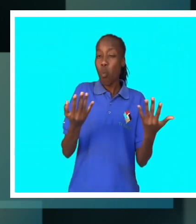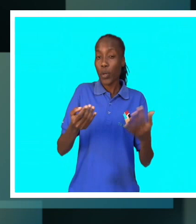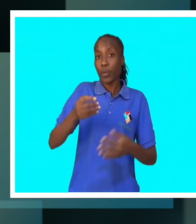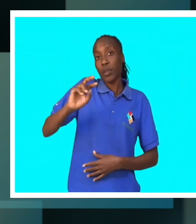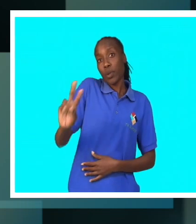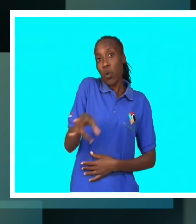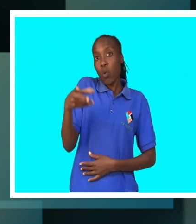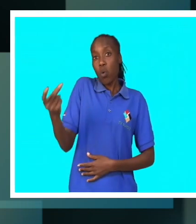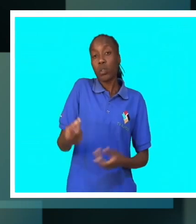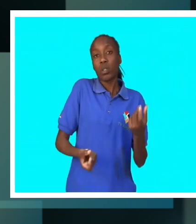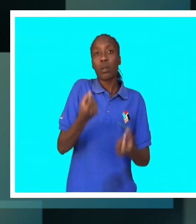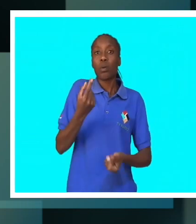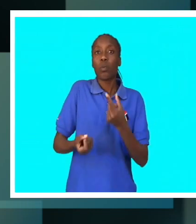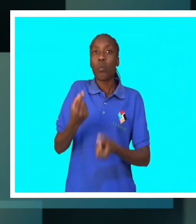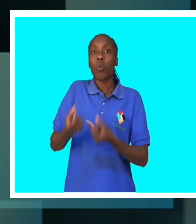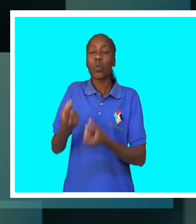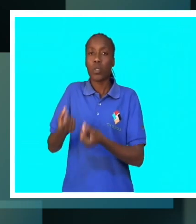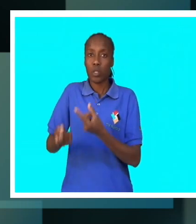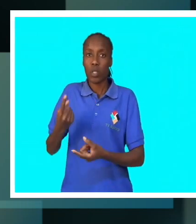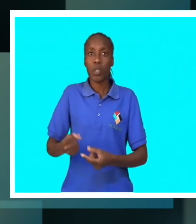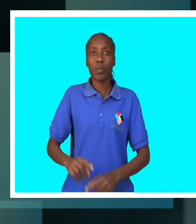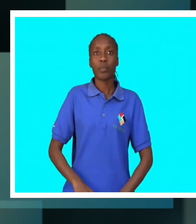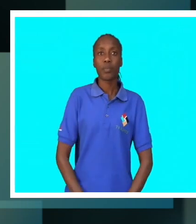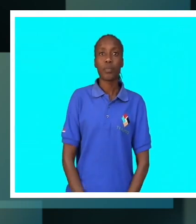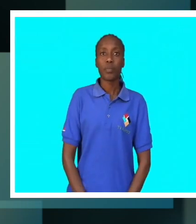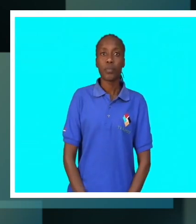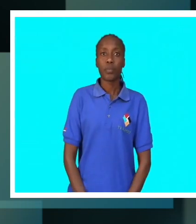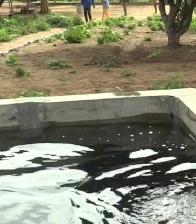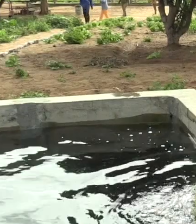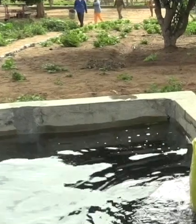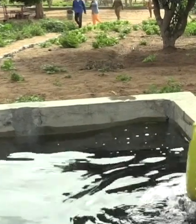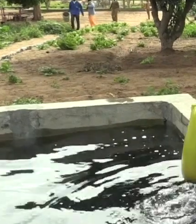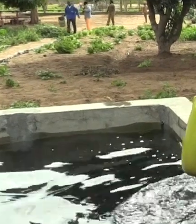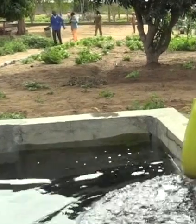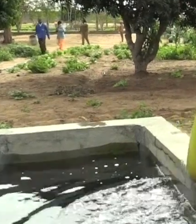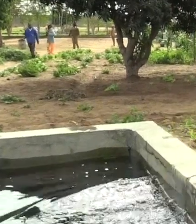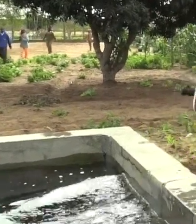e muitas outras coisas.